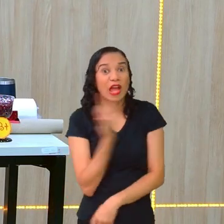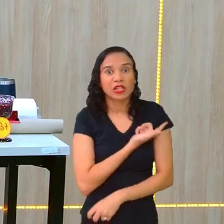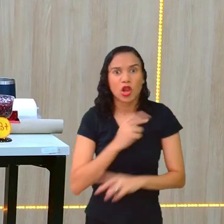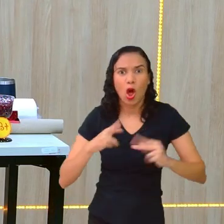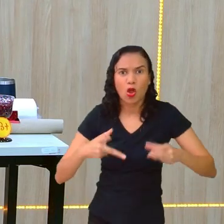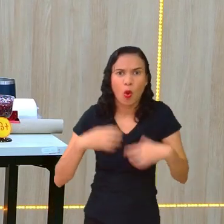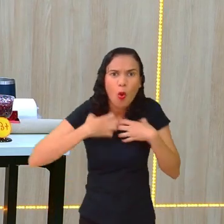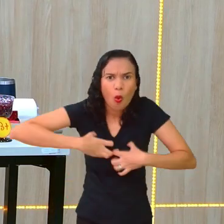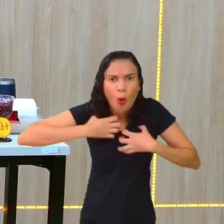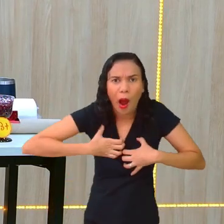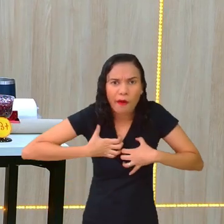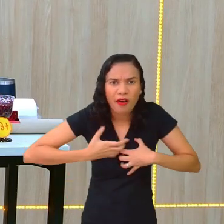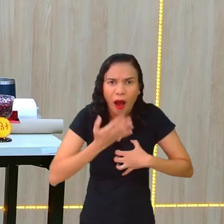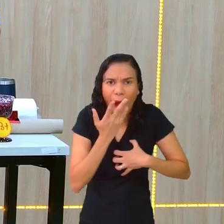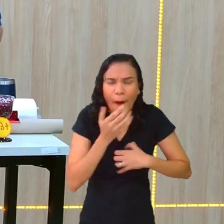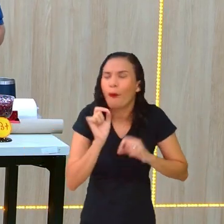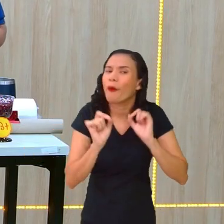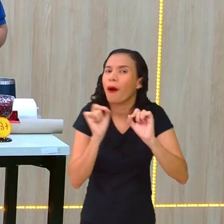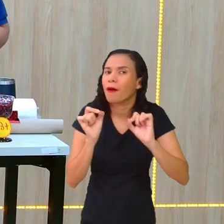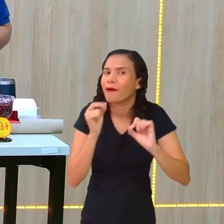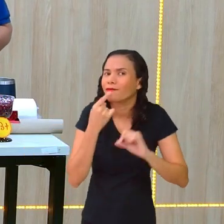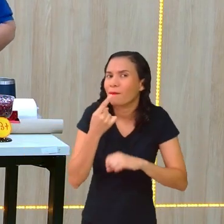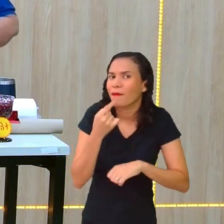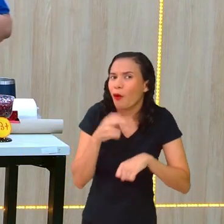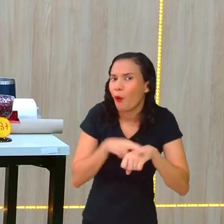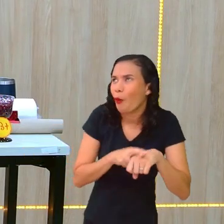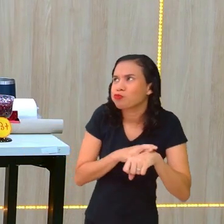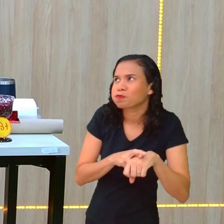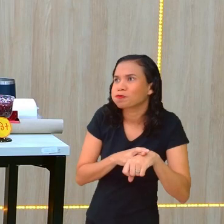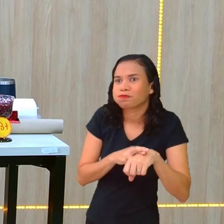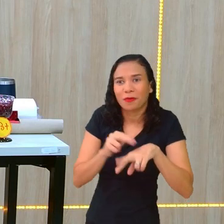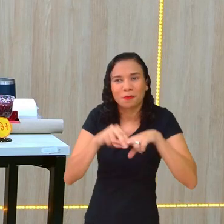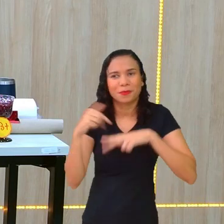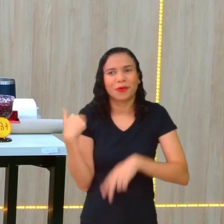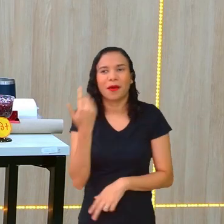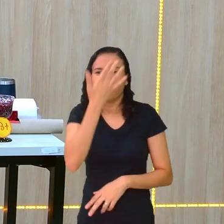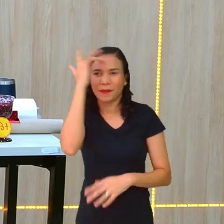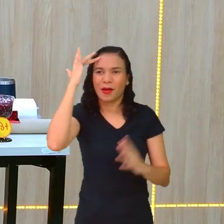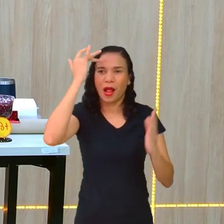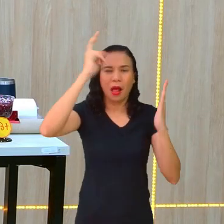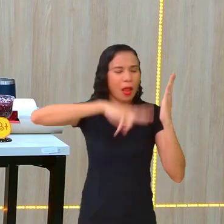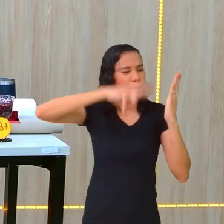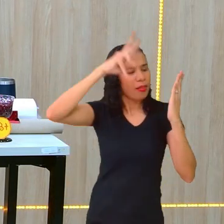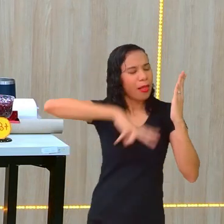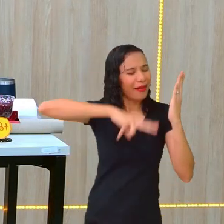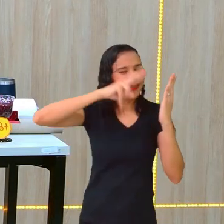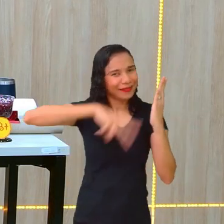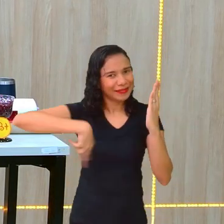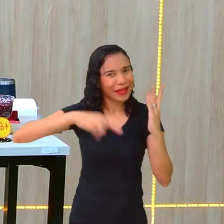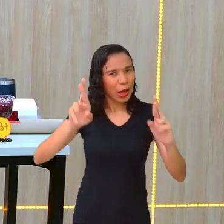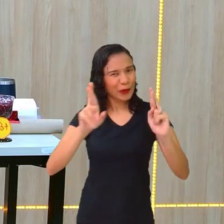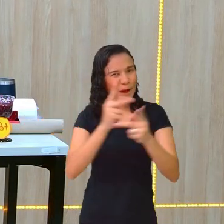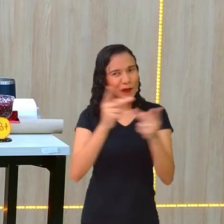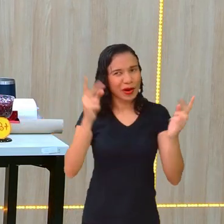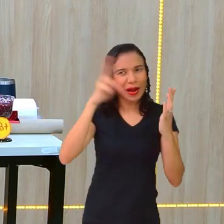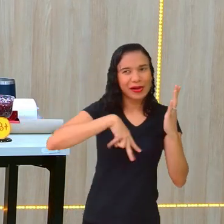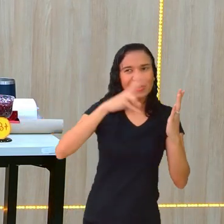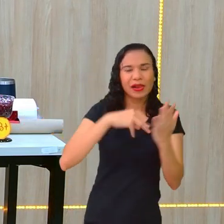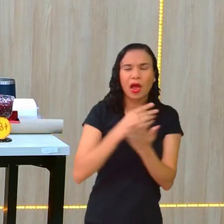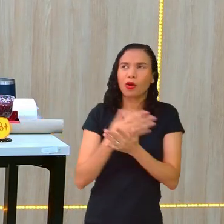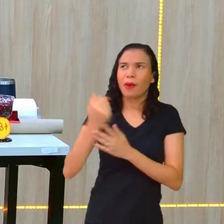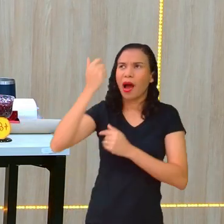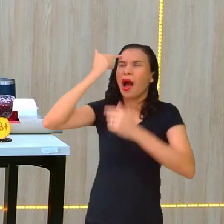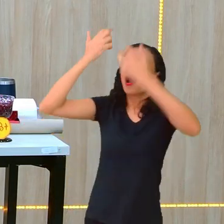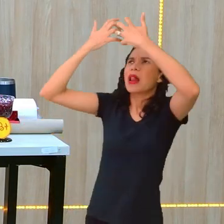de raiva, que cor eu ia dar para Pedrinho? E assim, que vocês vão ler, eu acredito que sim, né? Ela começa